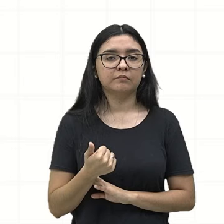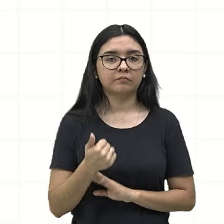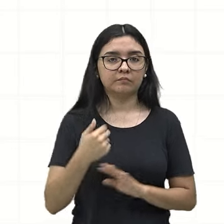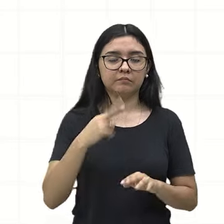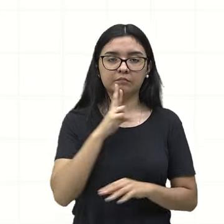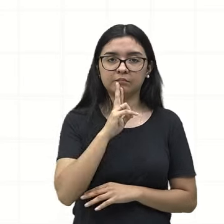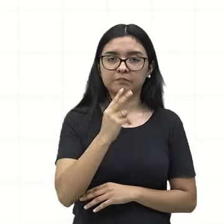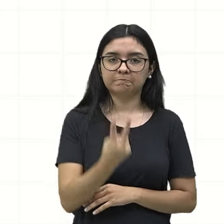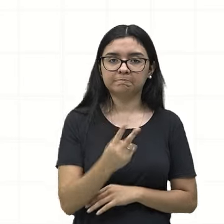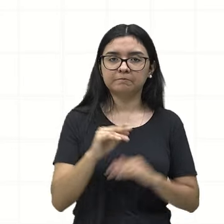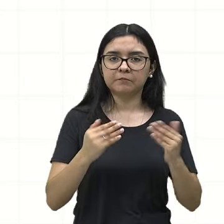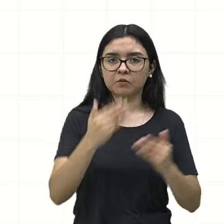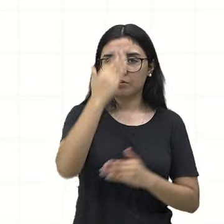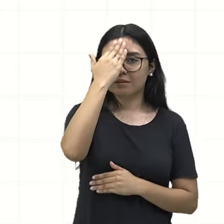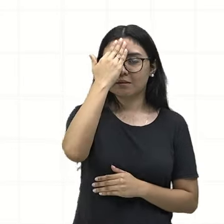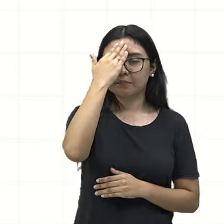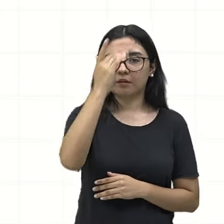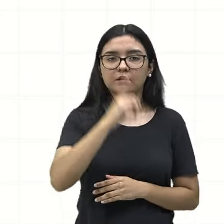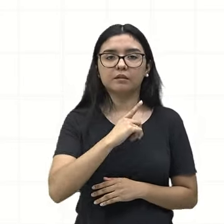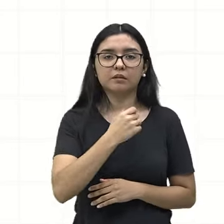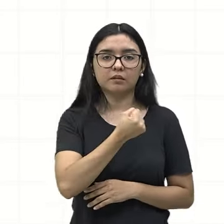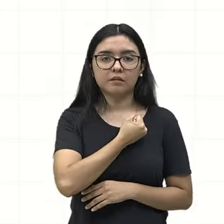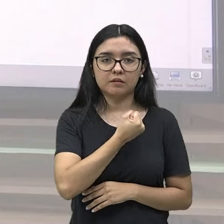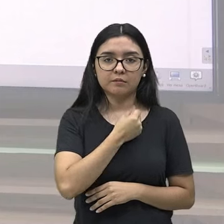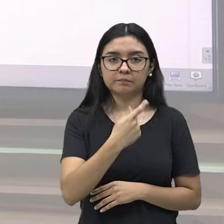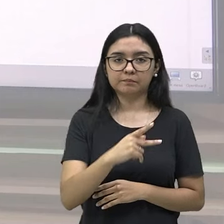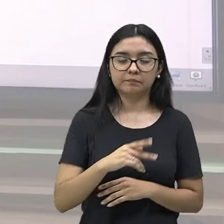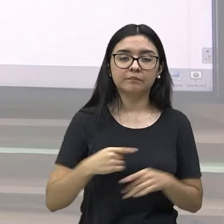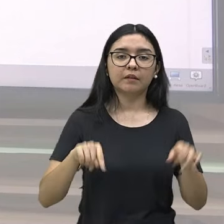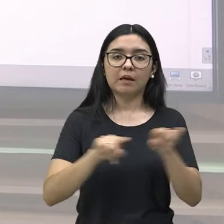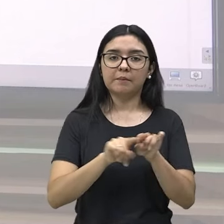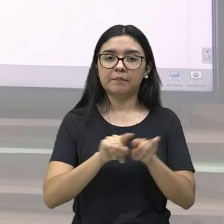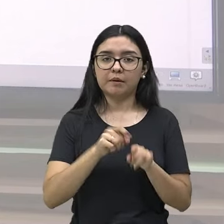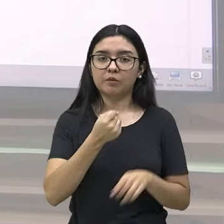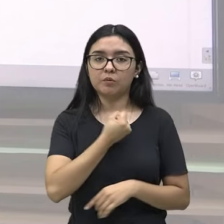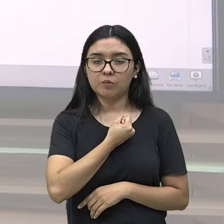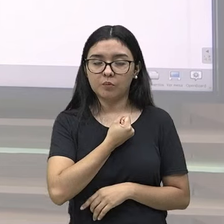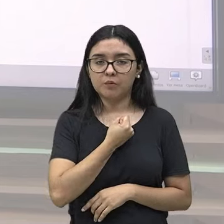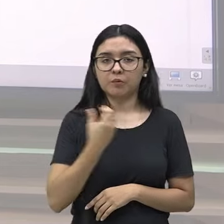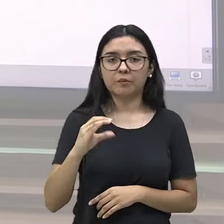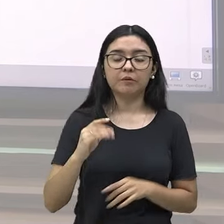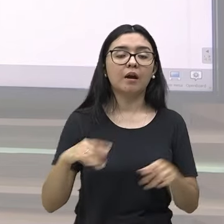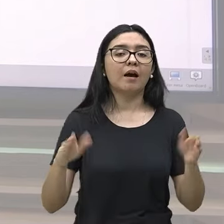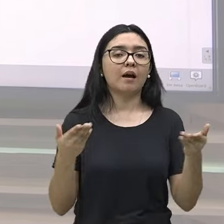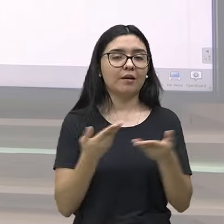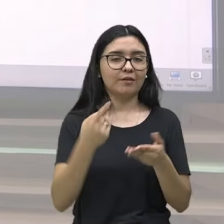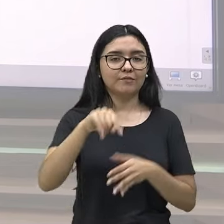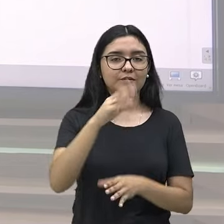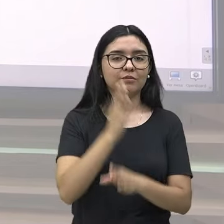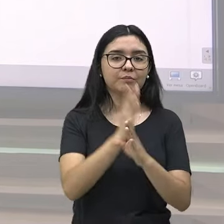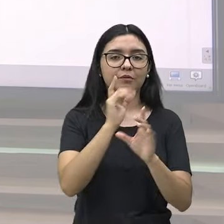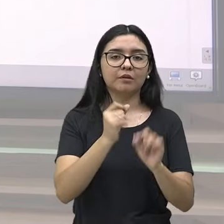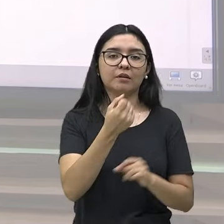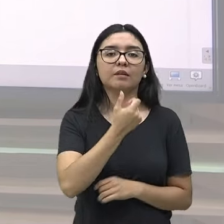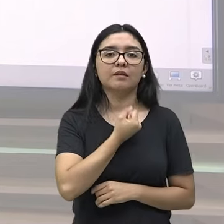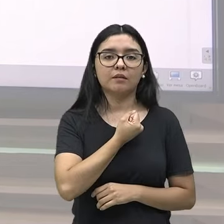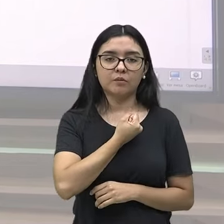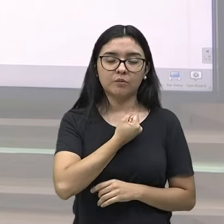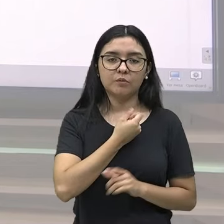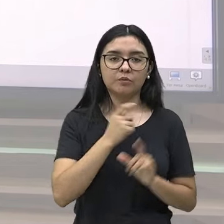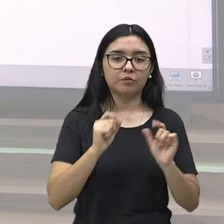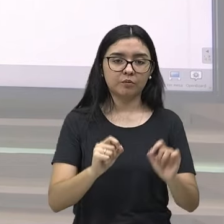de sabermos que existe números primos e números compostos, você também, olha, aprendeu aqui comigo que existem também os números ditos